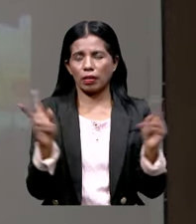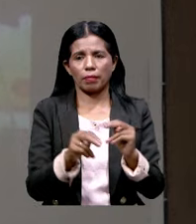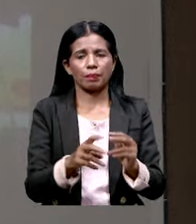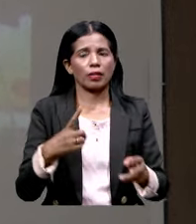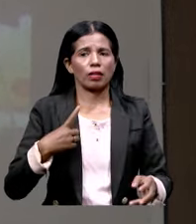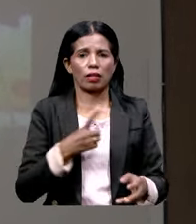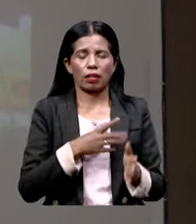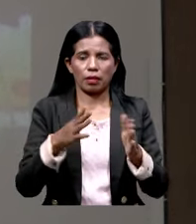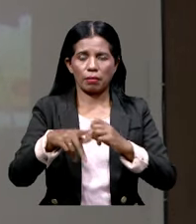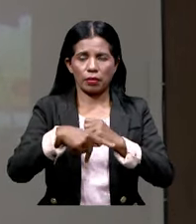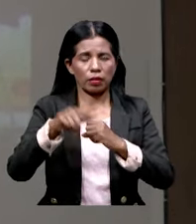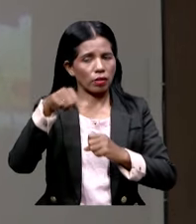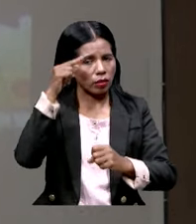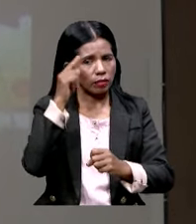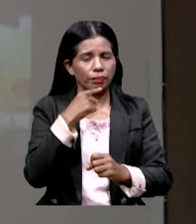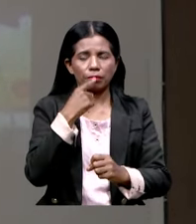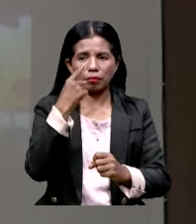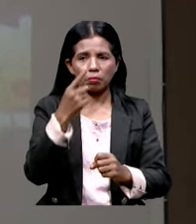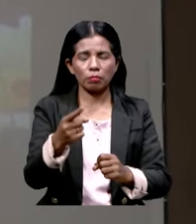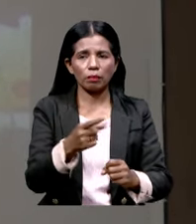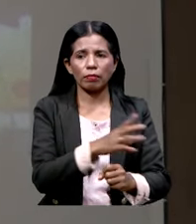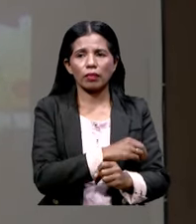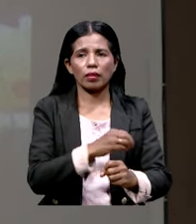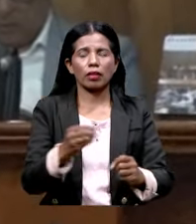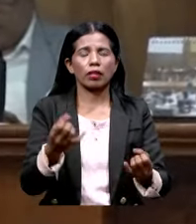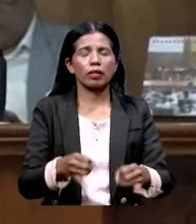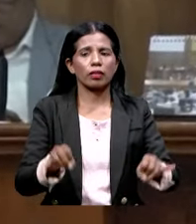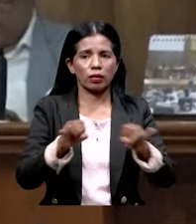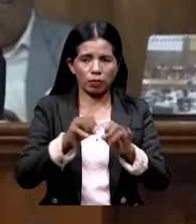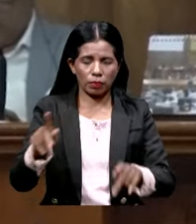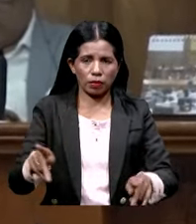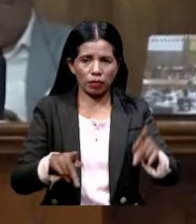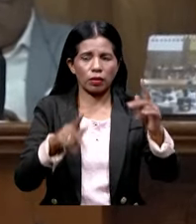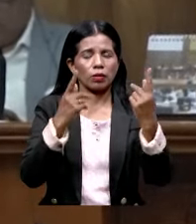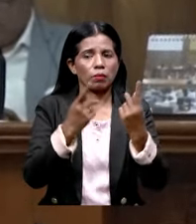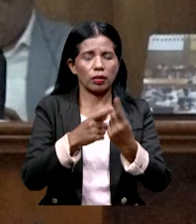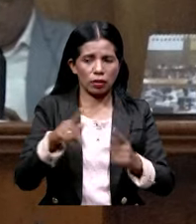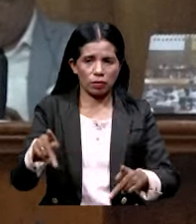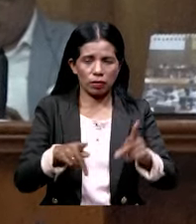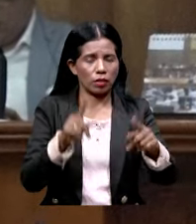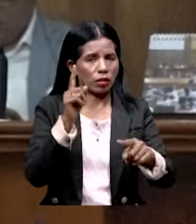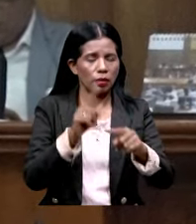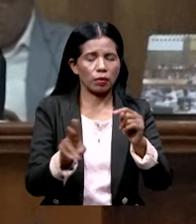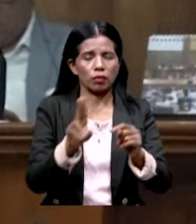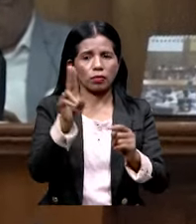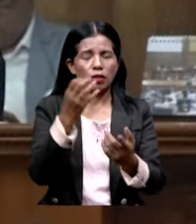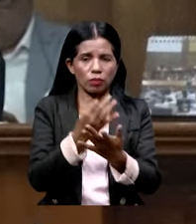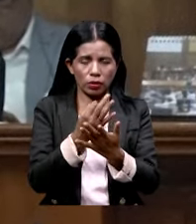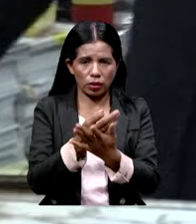Deputado bancada governo, patrocínio Fernandes Ateten, orientação para instituto público, na empresa pública Cira, atulabele, executa orçamento,